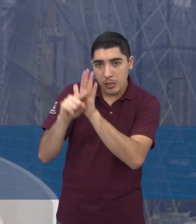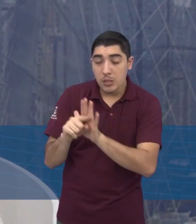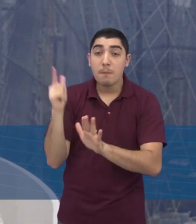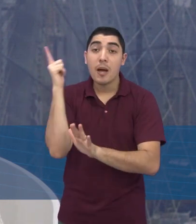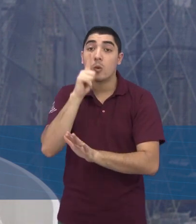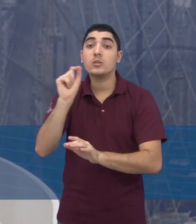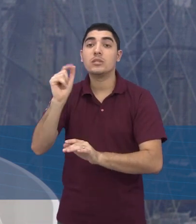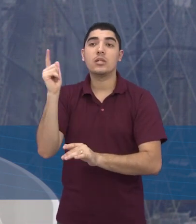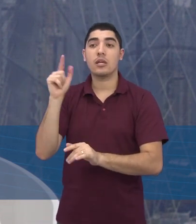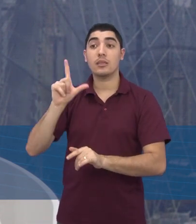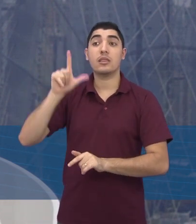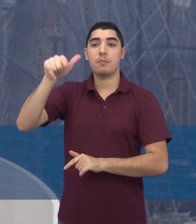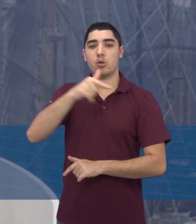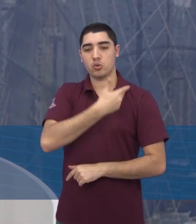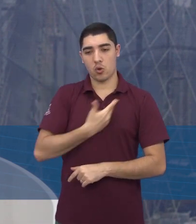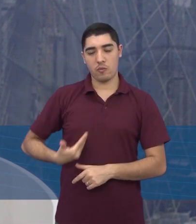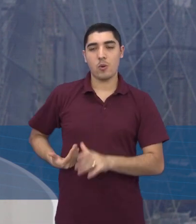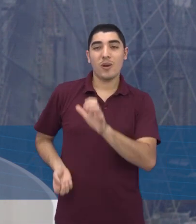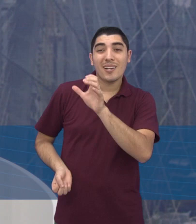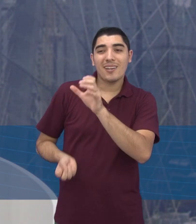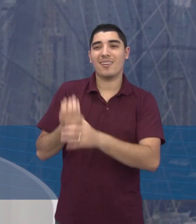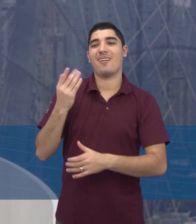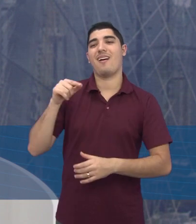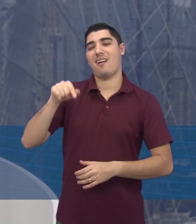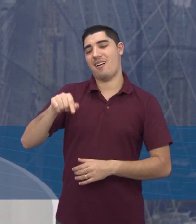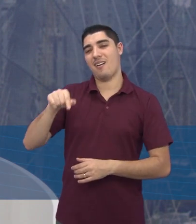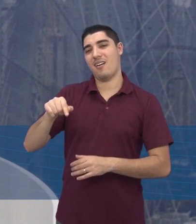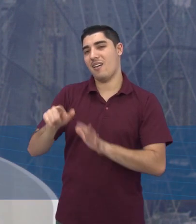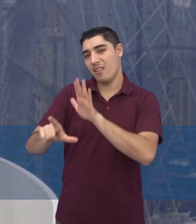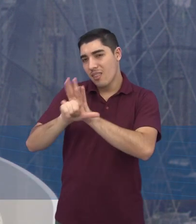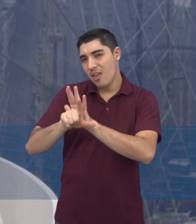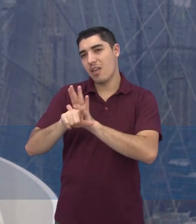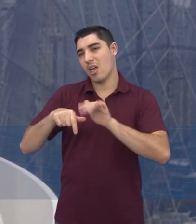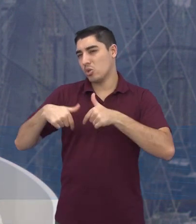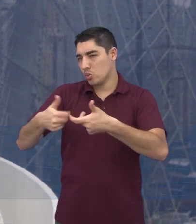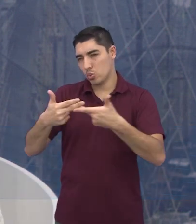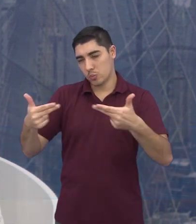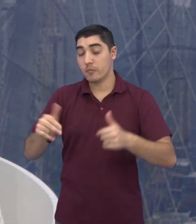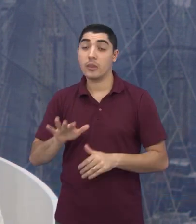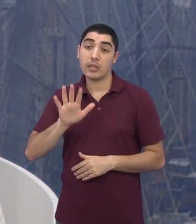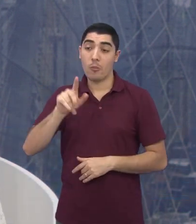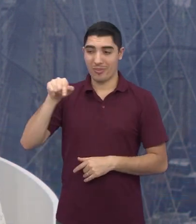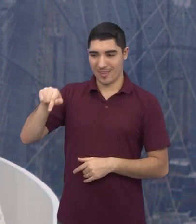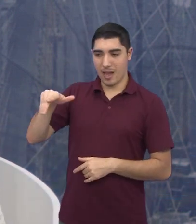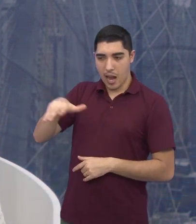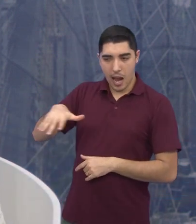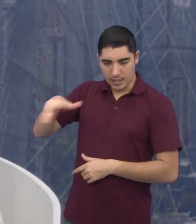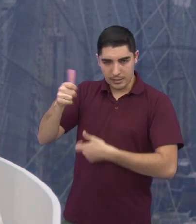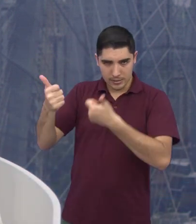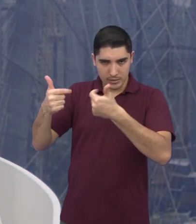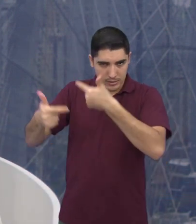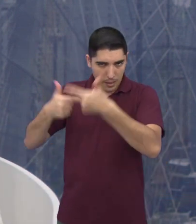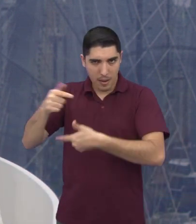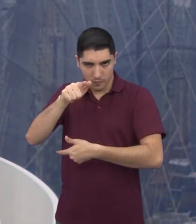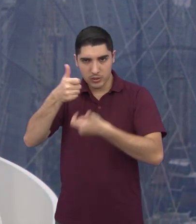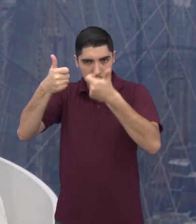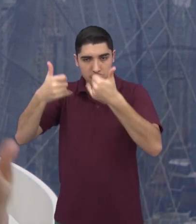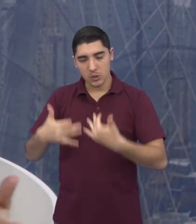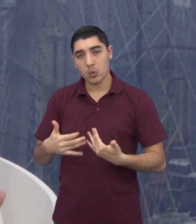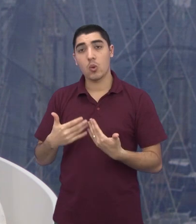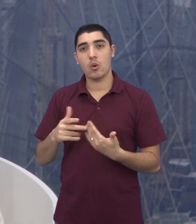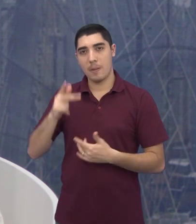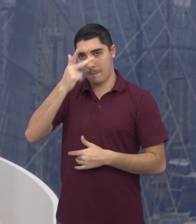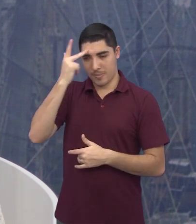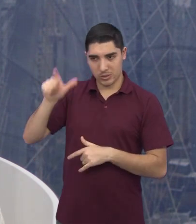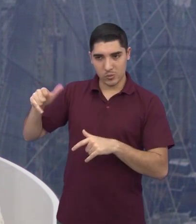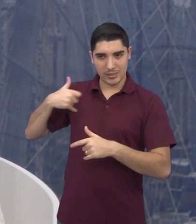para a construção de políticas públicas no nosso país. Em relação ao mercado de trabalho, né, em relação ao trabalho, pessoa idosa